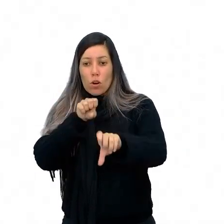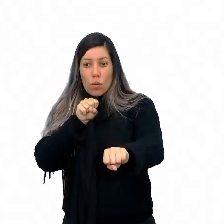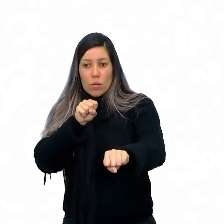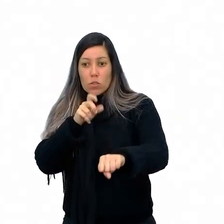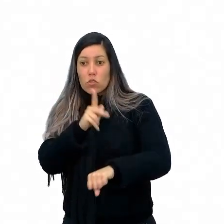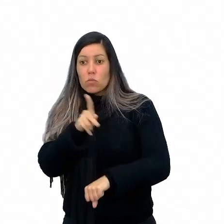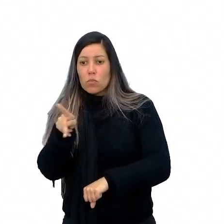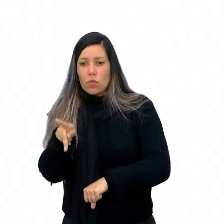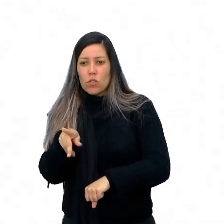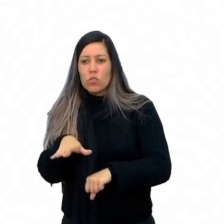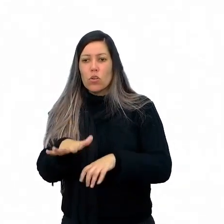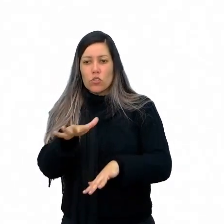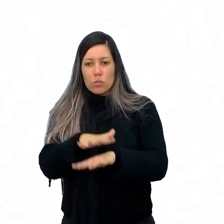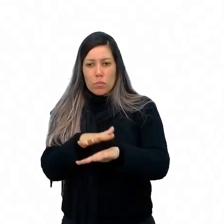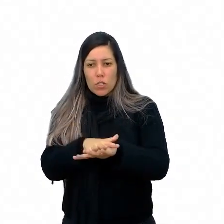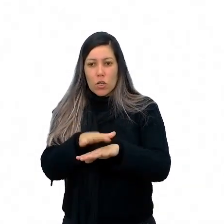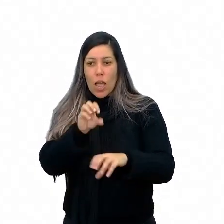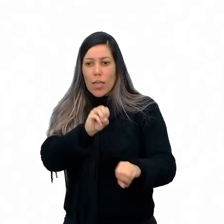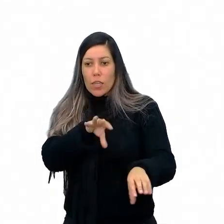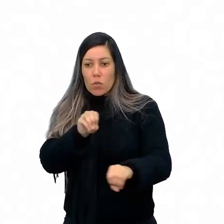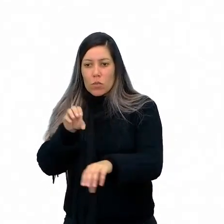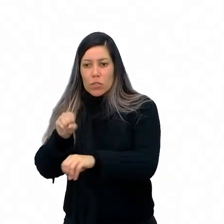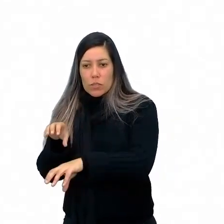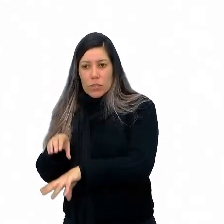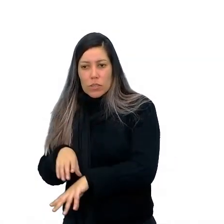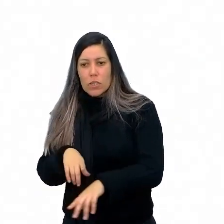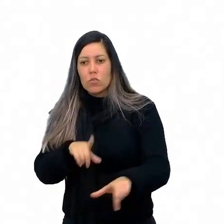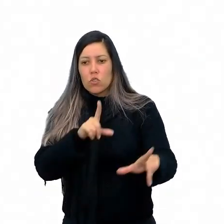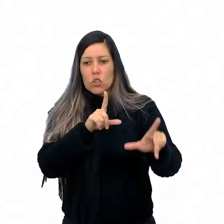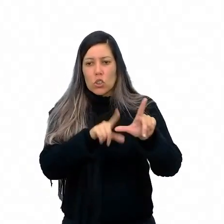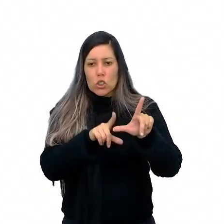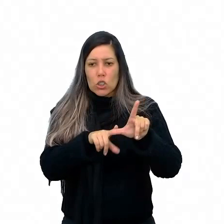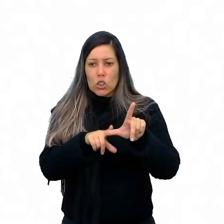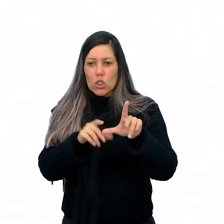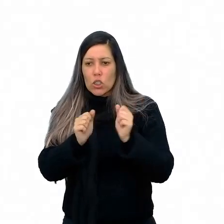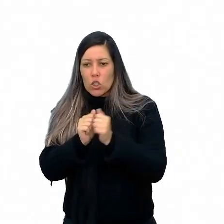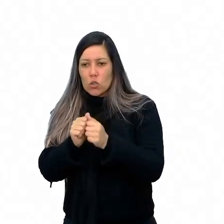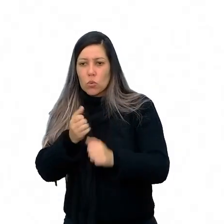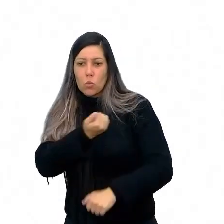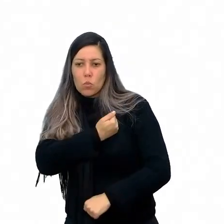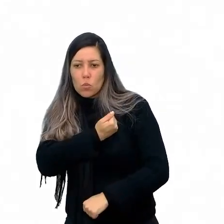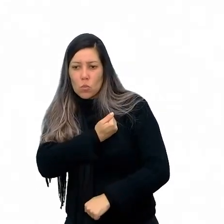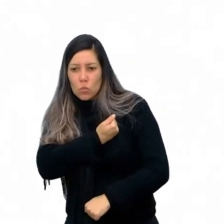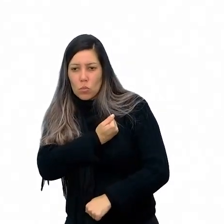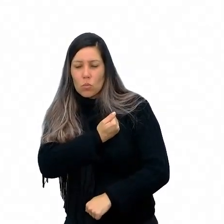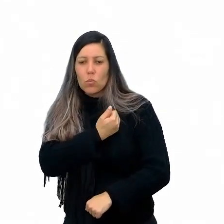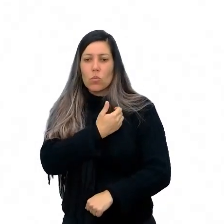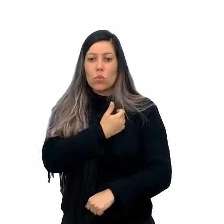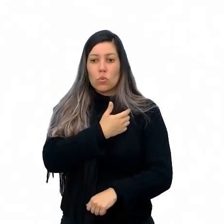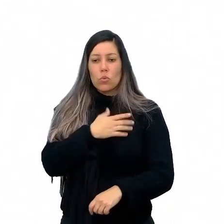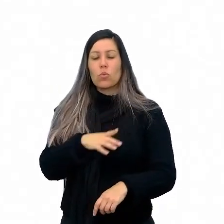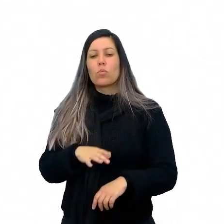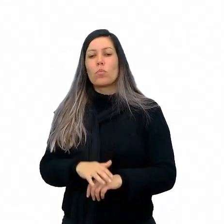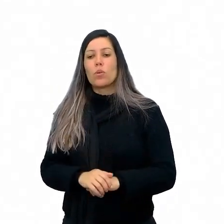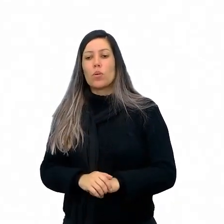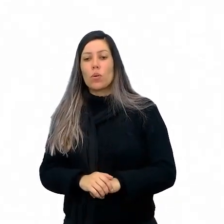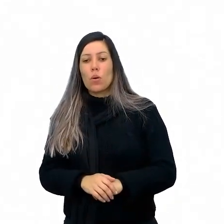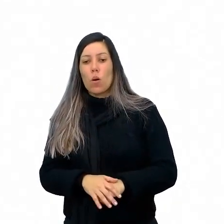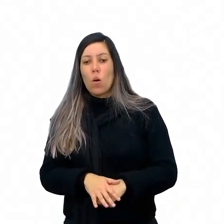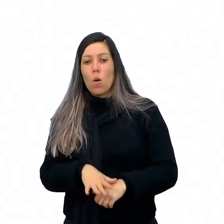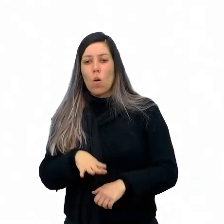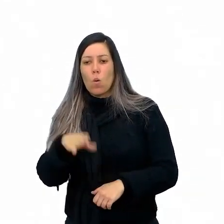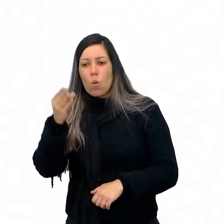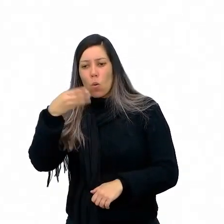de polinômios, onde ele também vai fazer uso aí, ele vai usar esse arcabouço aí das ideias da Débora Ball, tá bem? Ou do